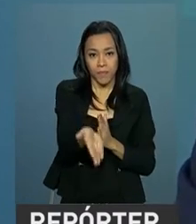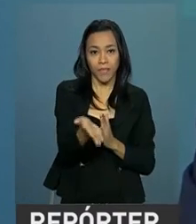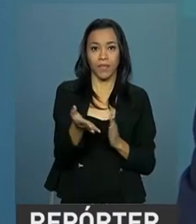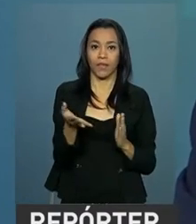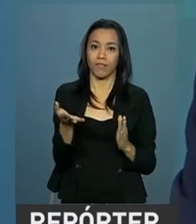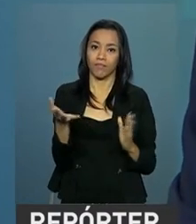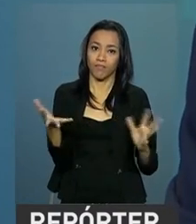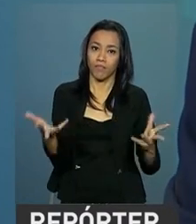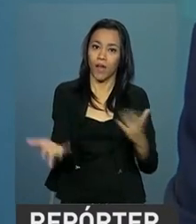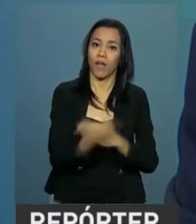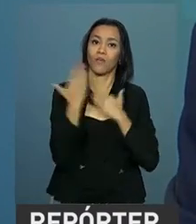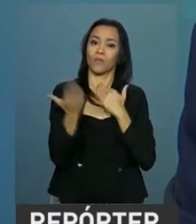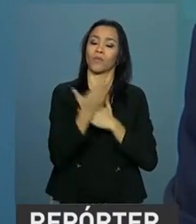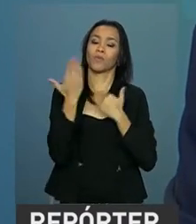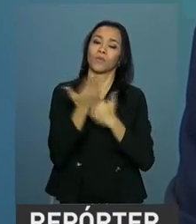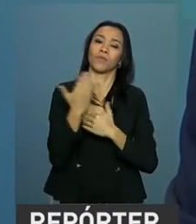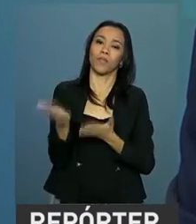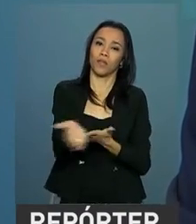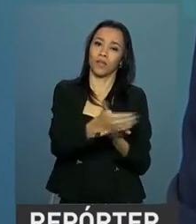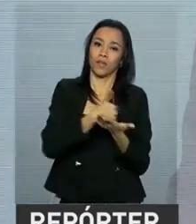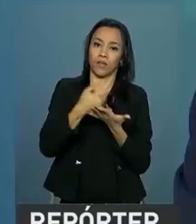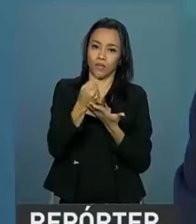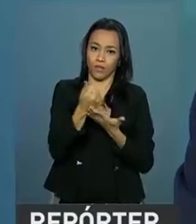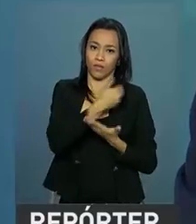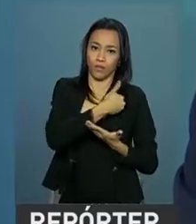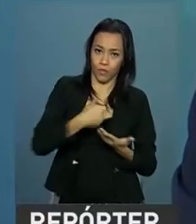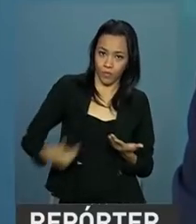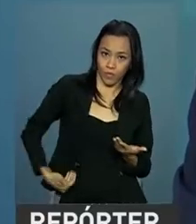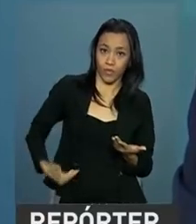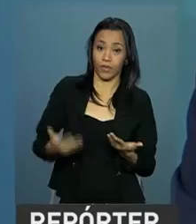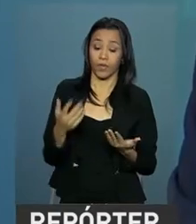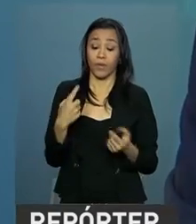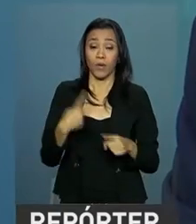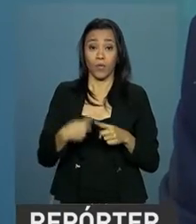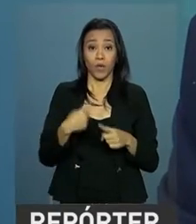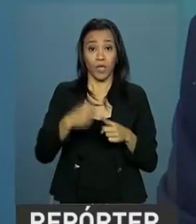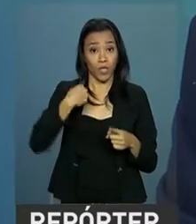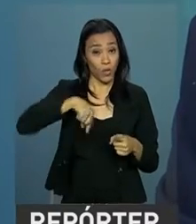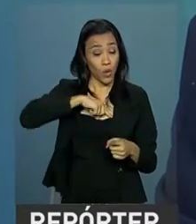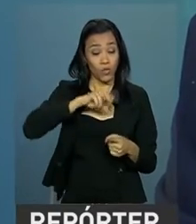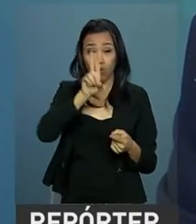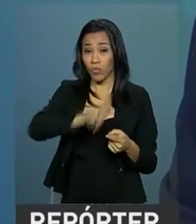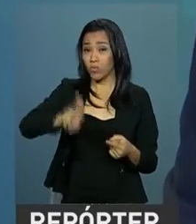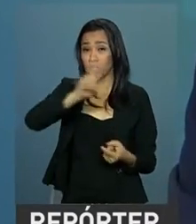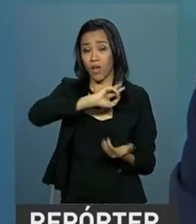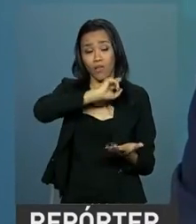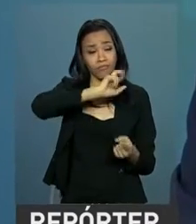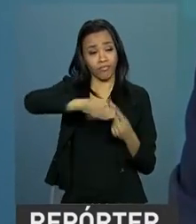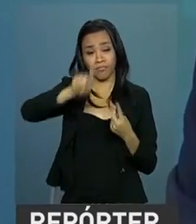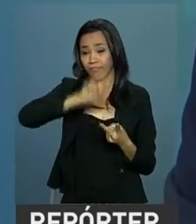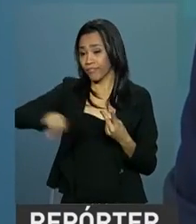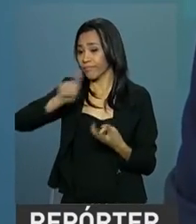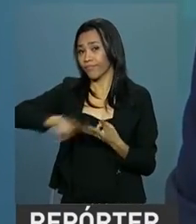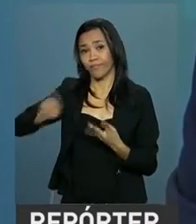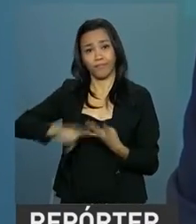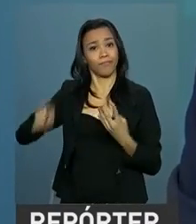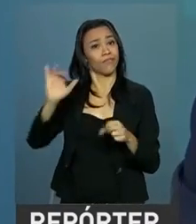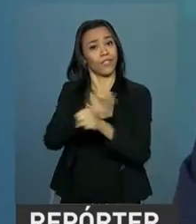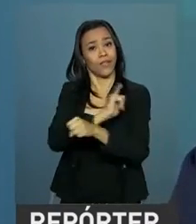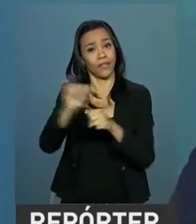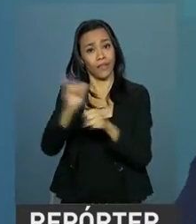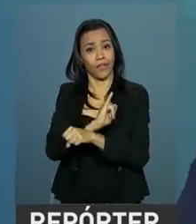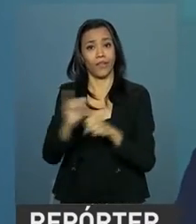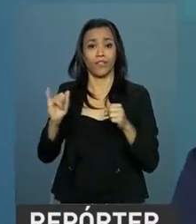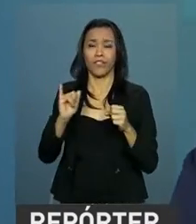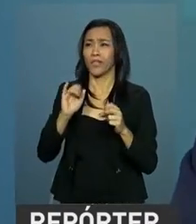e da atividade econômica porque vamos explorar todas as alternativas daqui até lá de